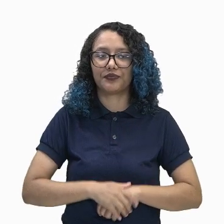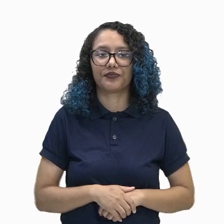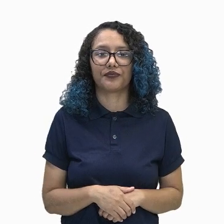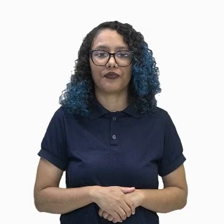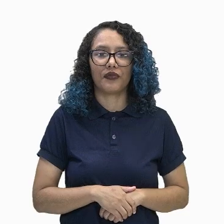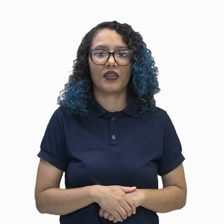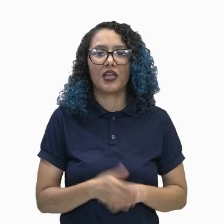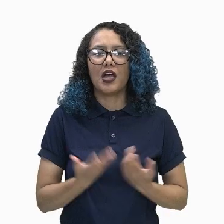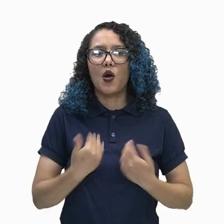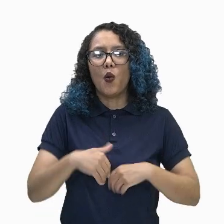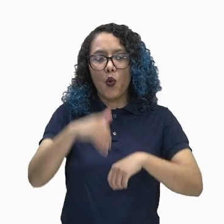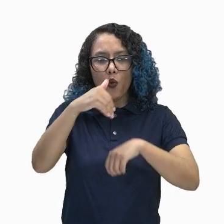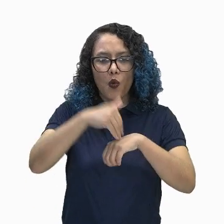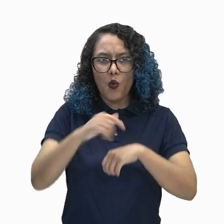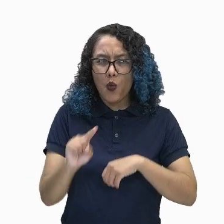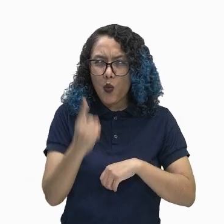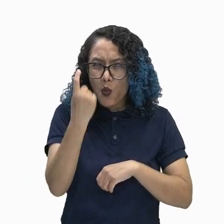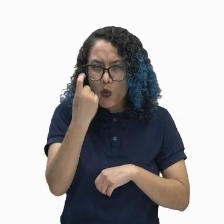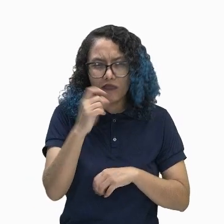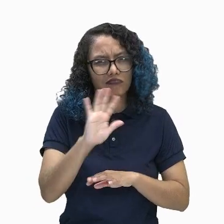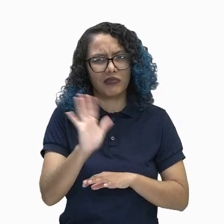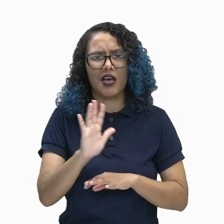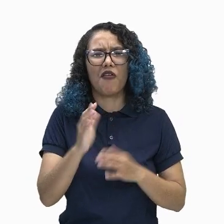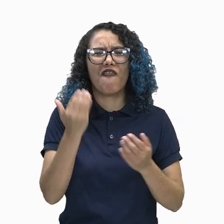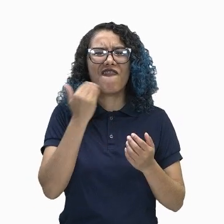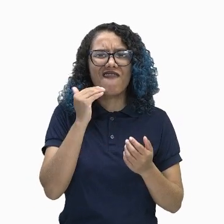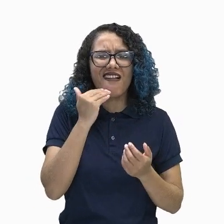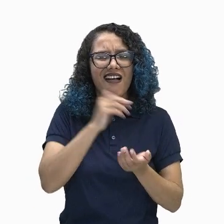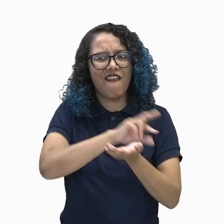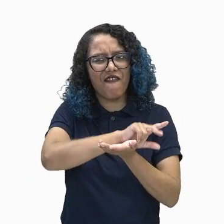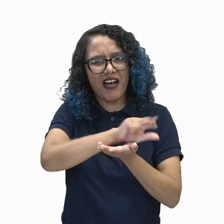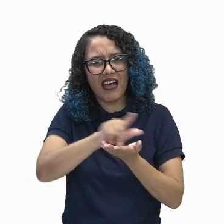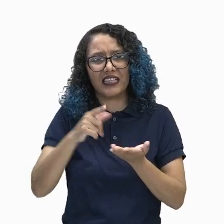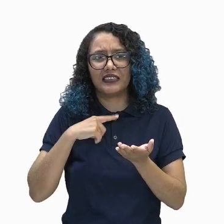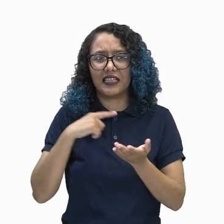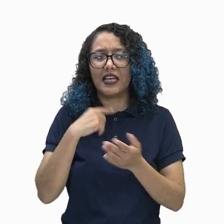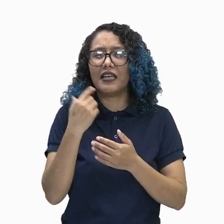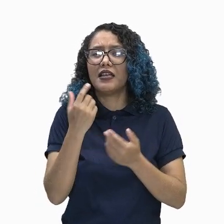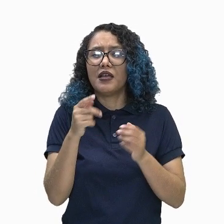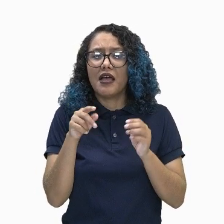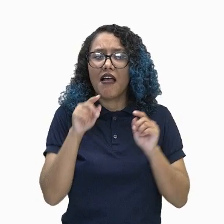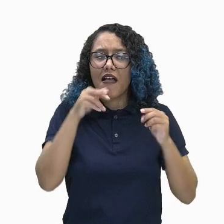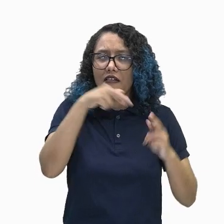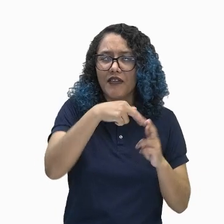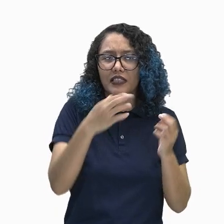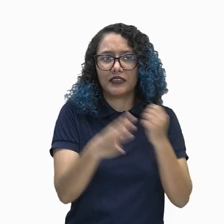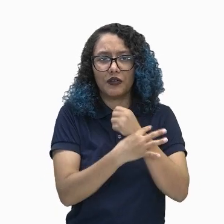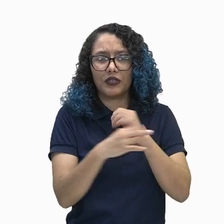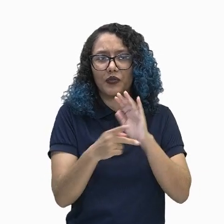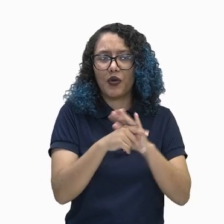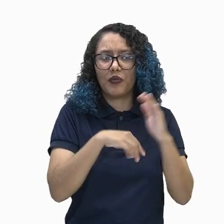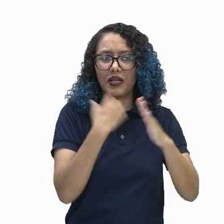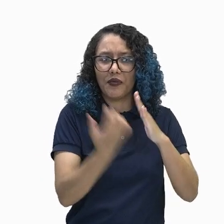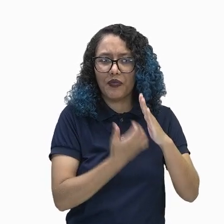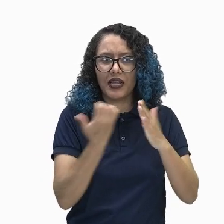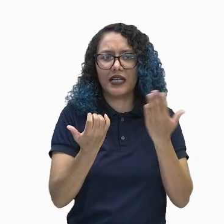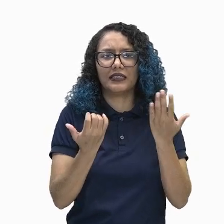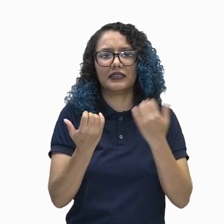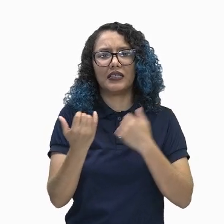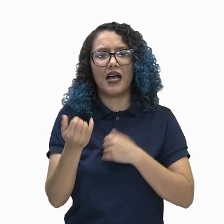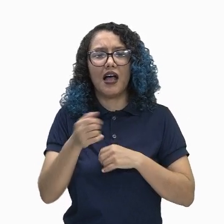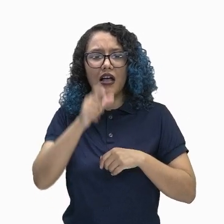único culpado, é uma combinação de falhas na segurança das empresas, desinformação dos usuários e